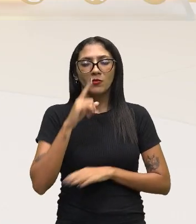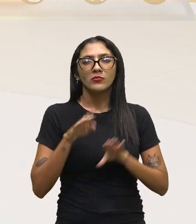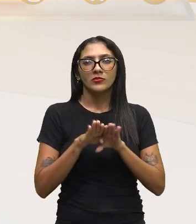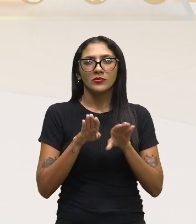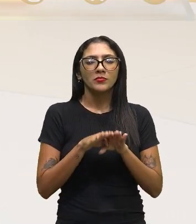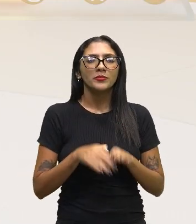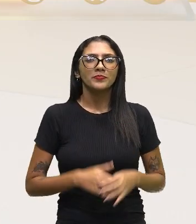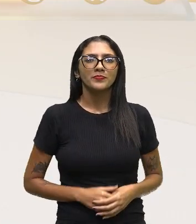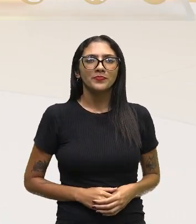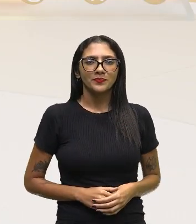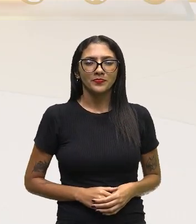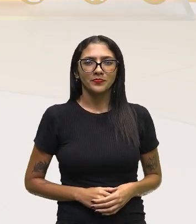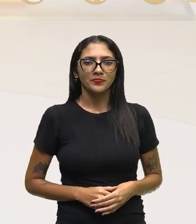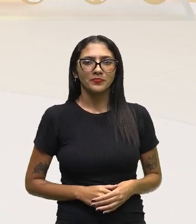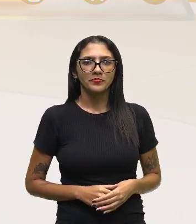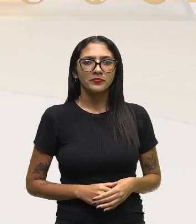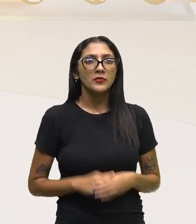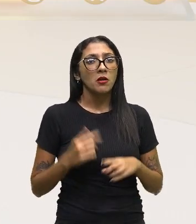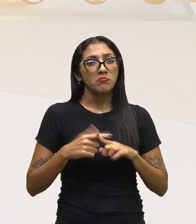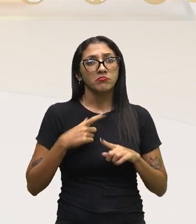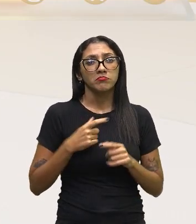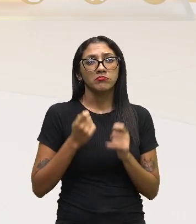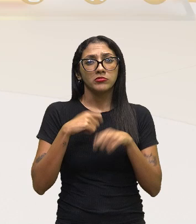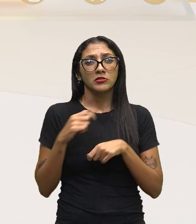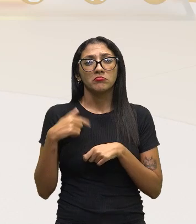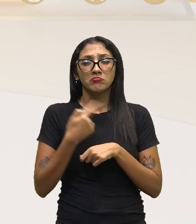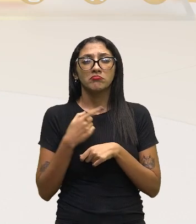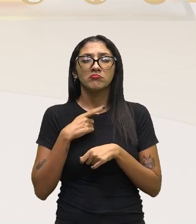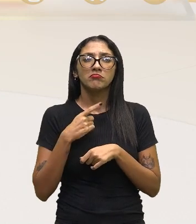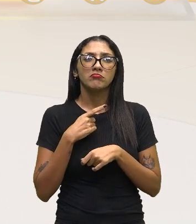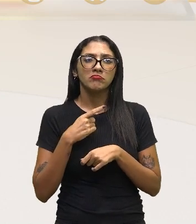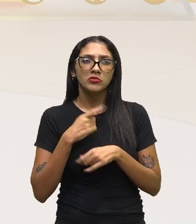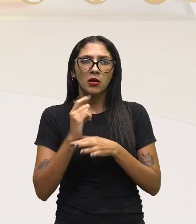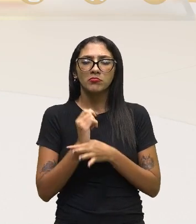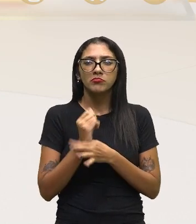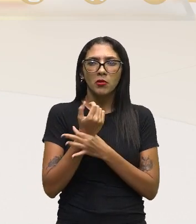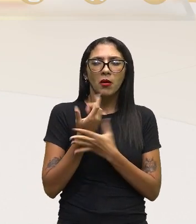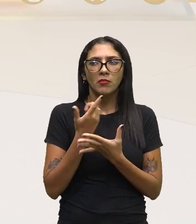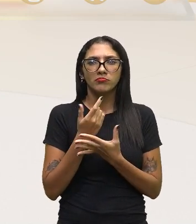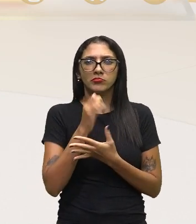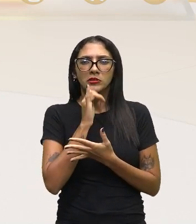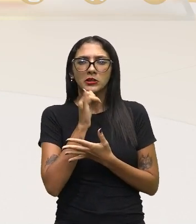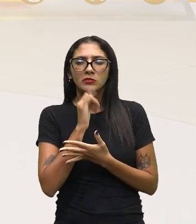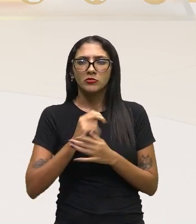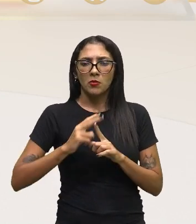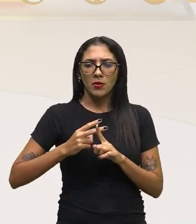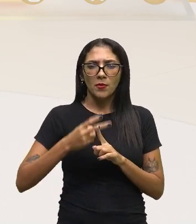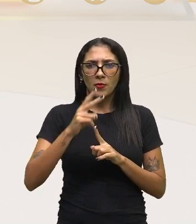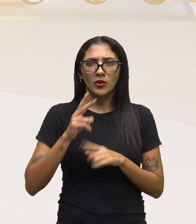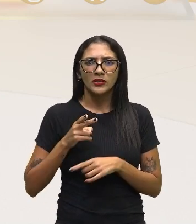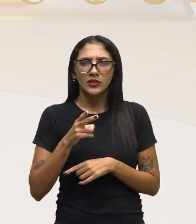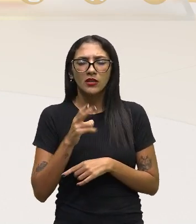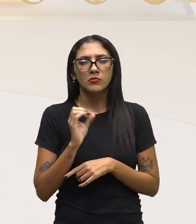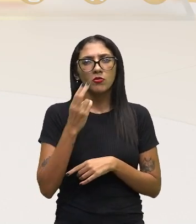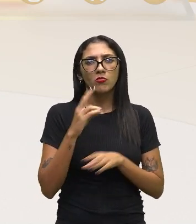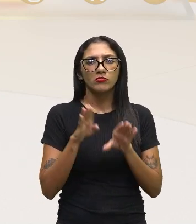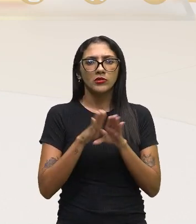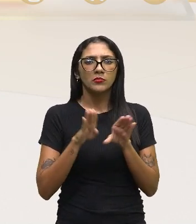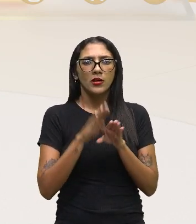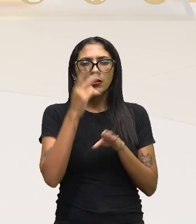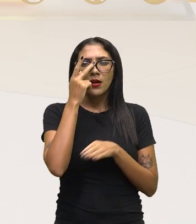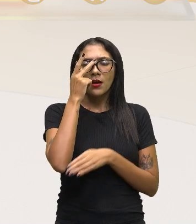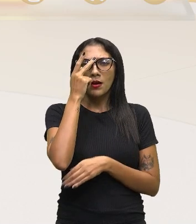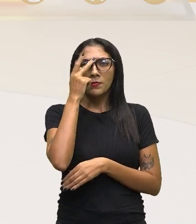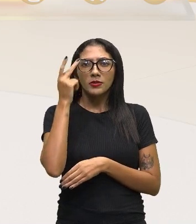você pode acabar sendo influenciado tanto pelos investimentos que estão rendendo sempre, quanto pela pessoa que está